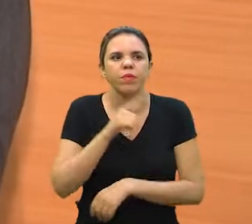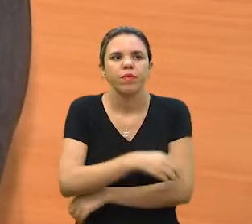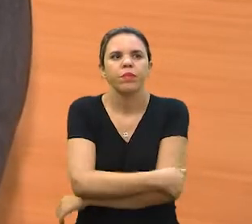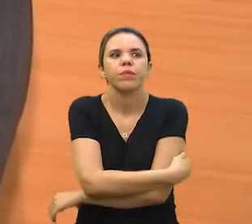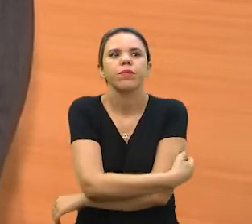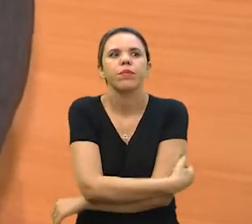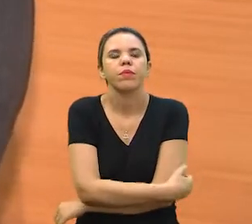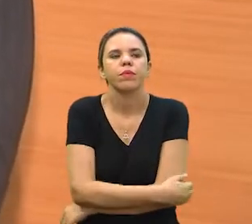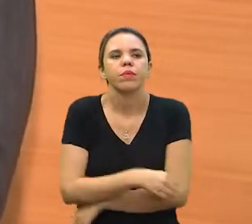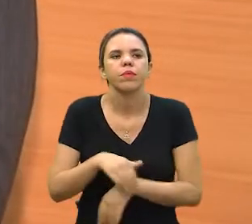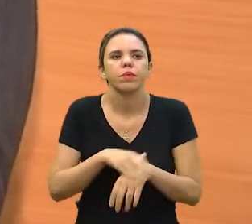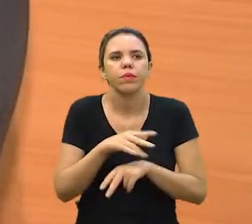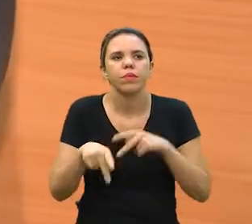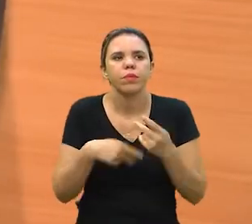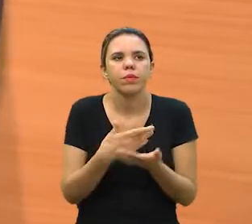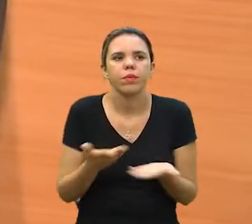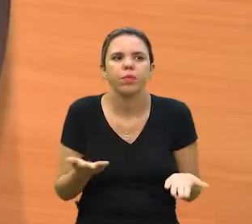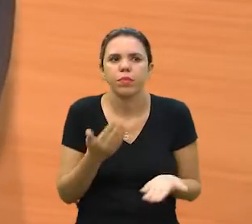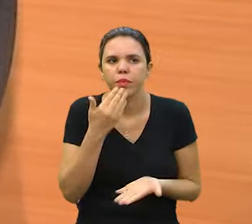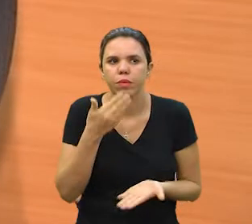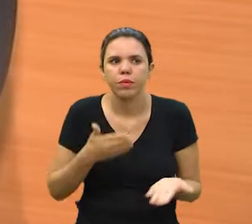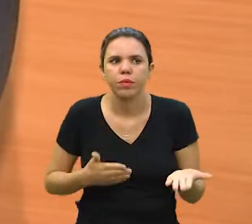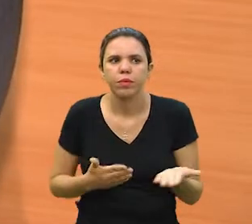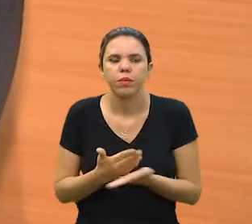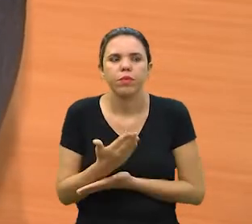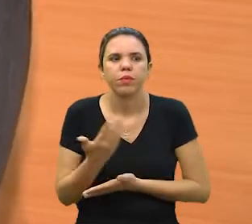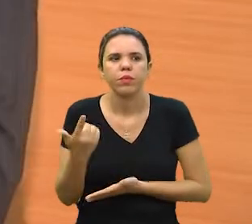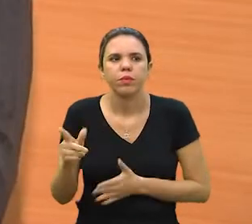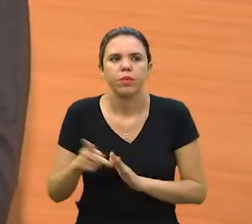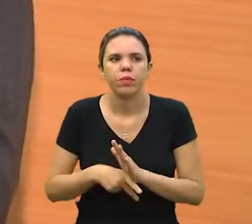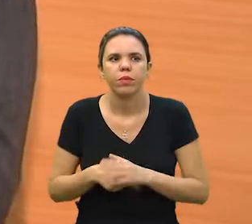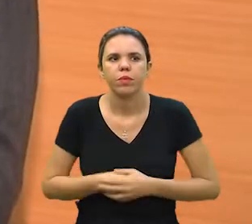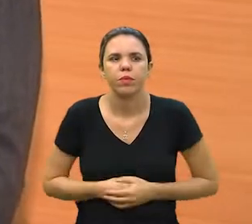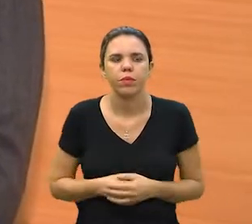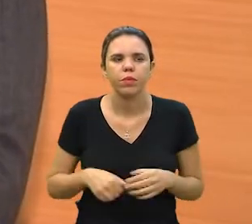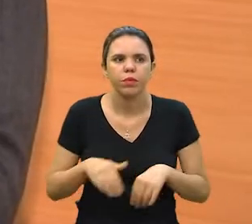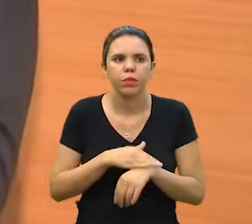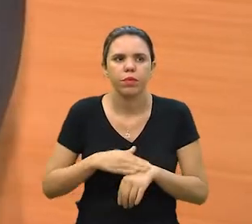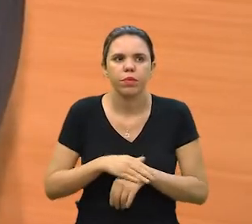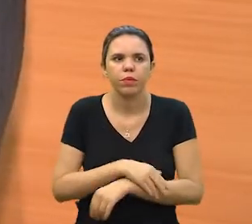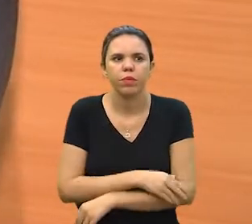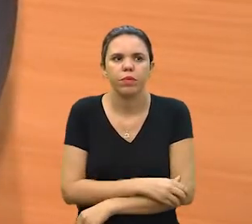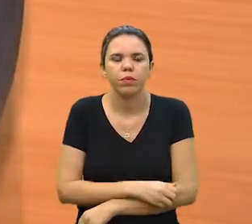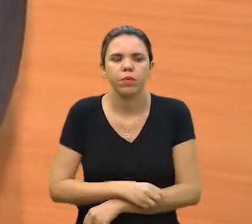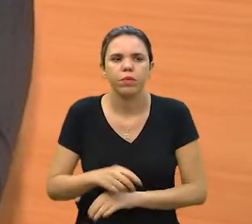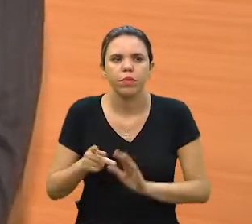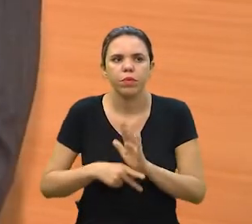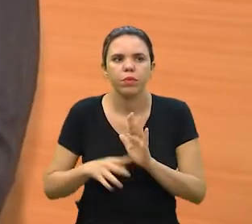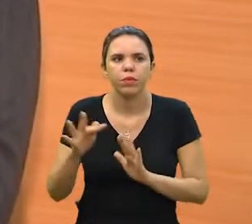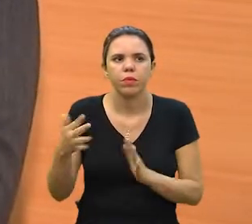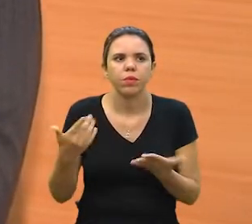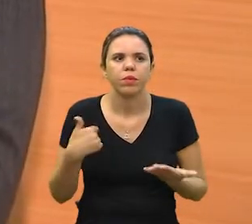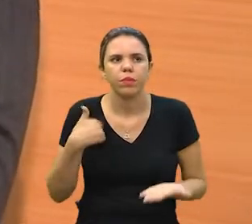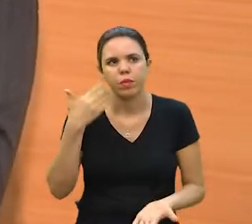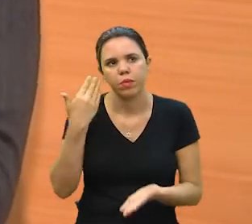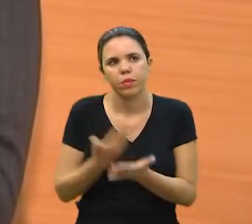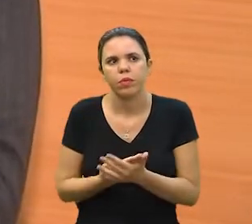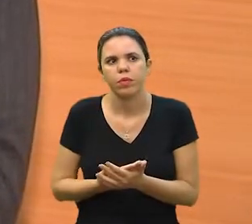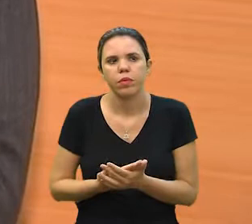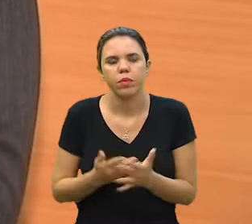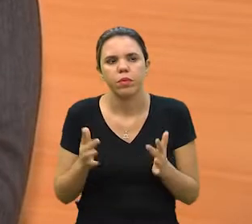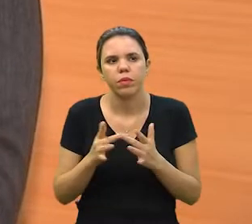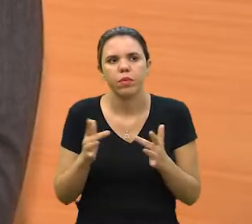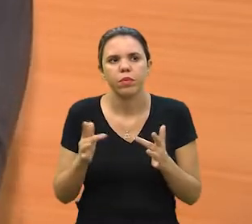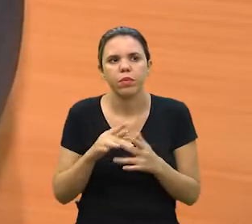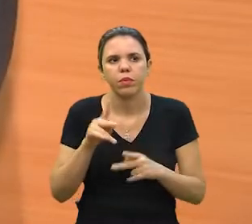conversa, a gente consegue conversar com as pessoas, pedir a aprovação de um ou outro projeto, conversar sobre projetos futuros. E eu